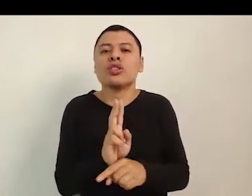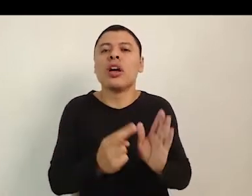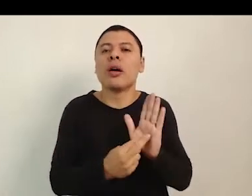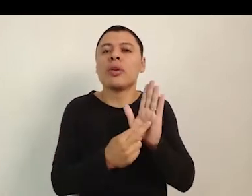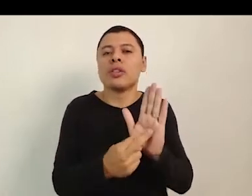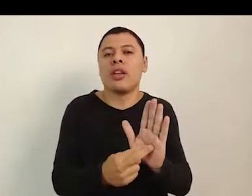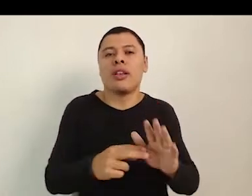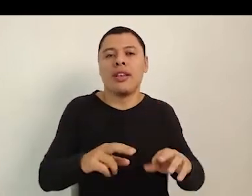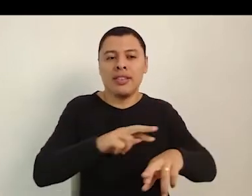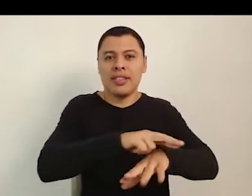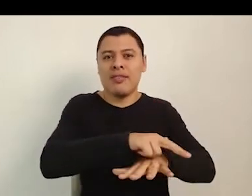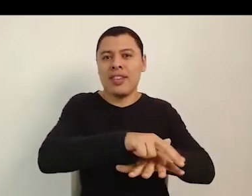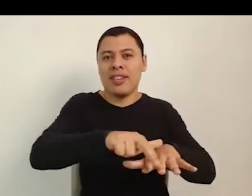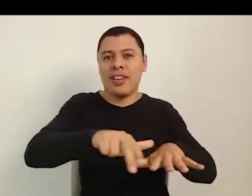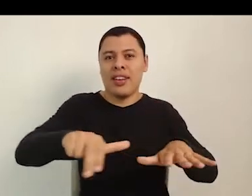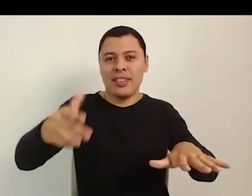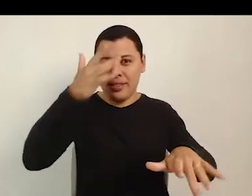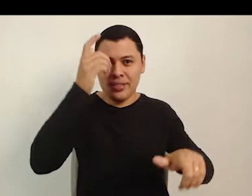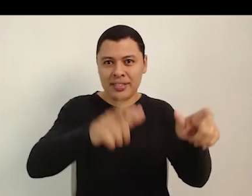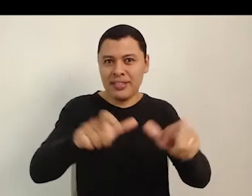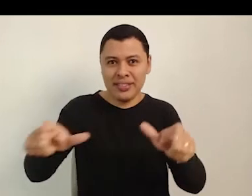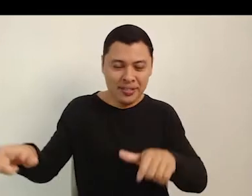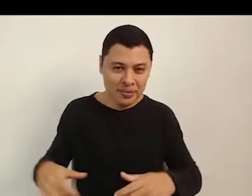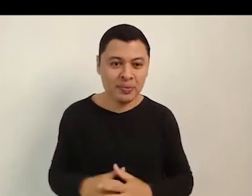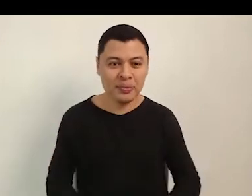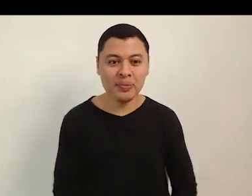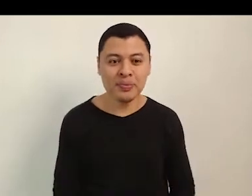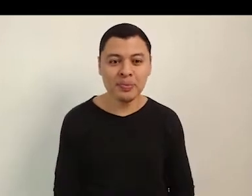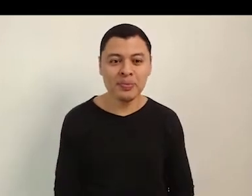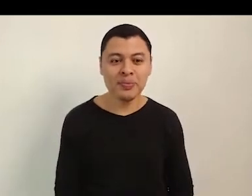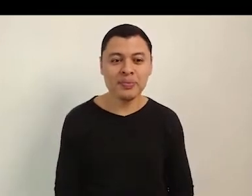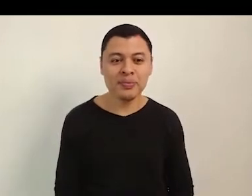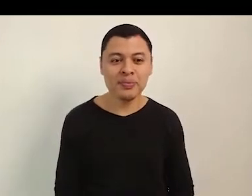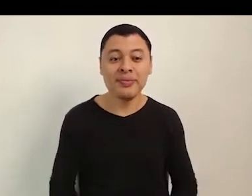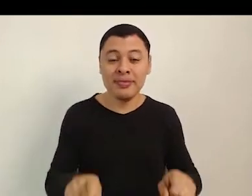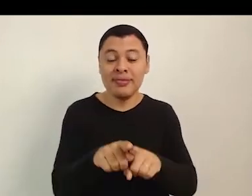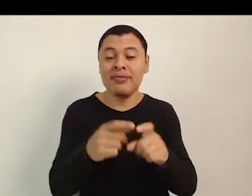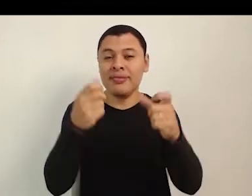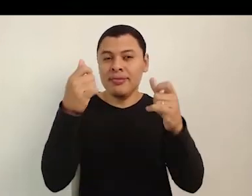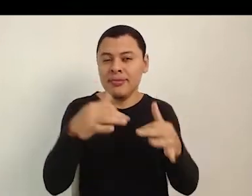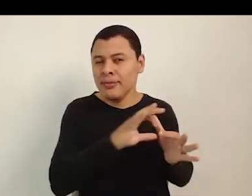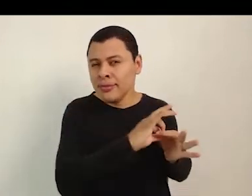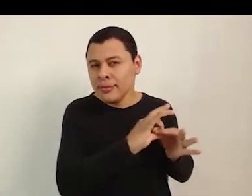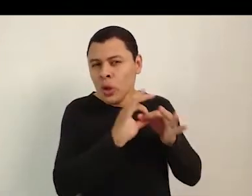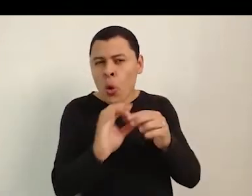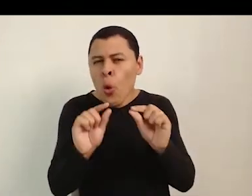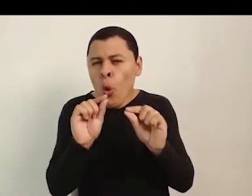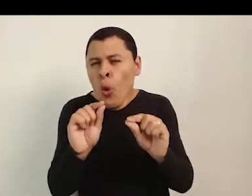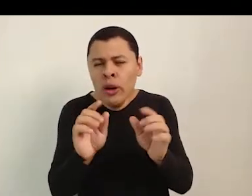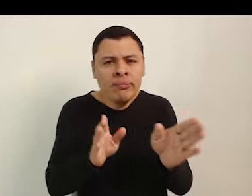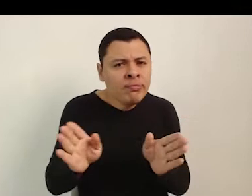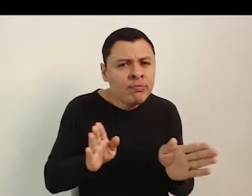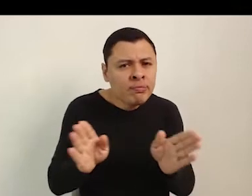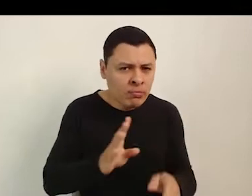que nós temos entre as pessoas. E a gente vai falar um pouquinho aqui do contexto, o que é acessibilidade.